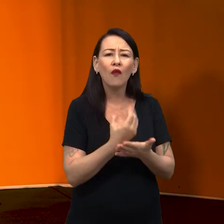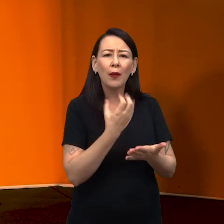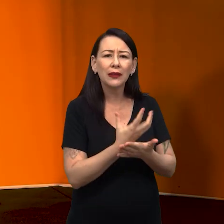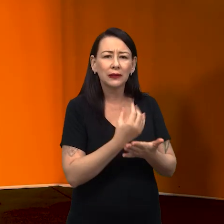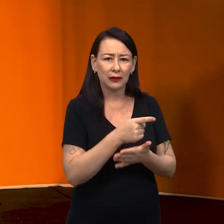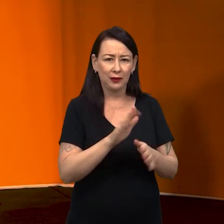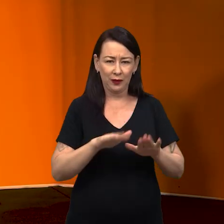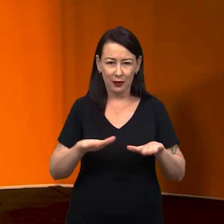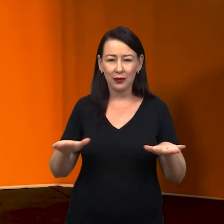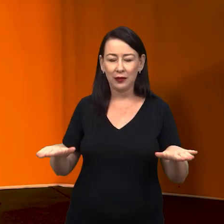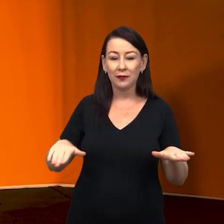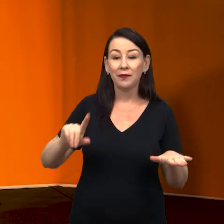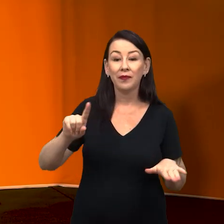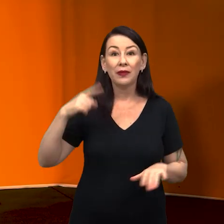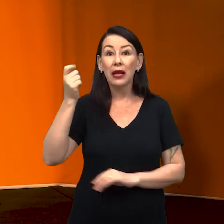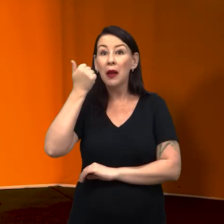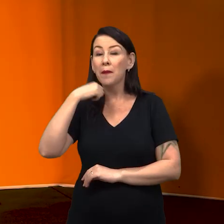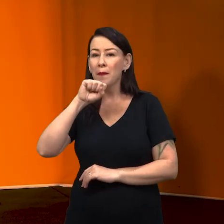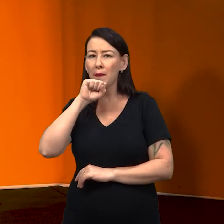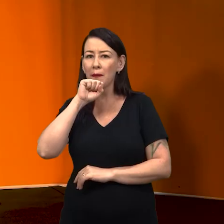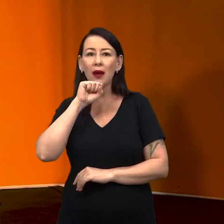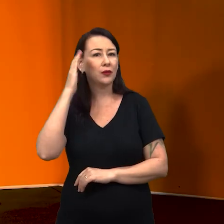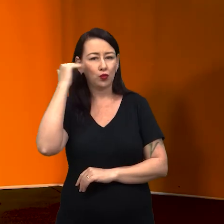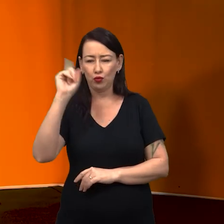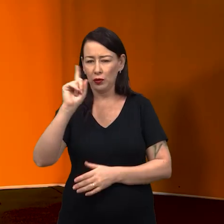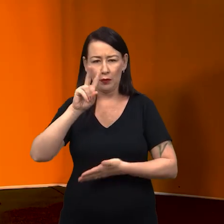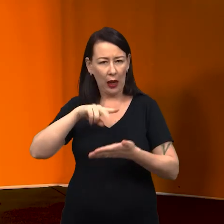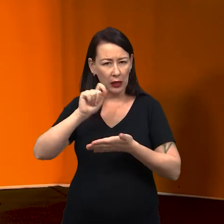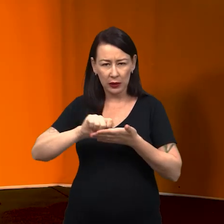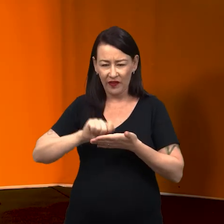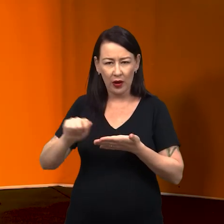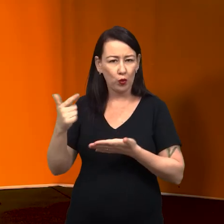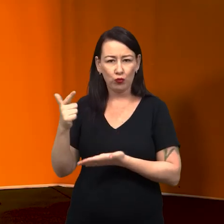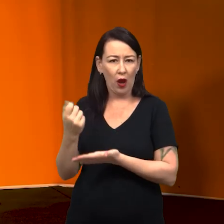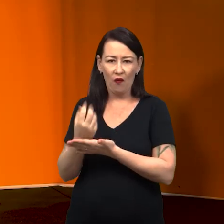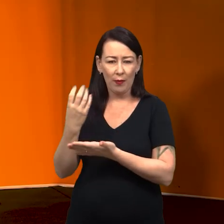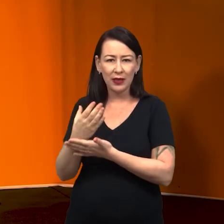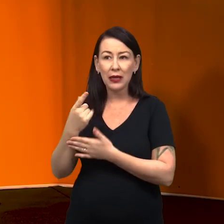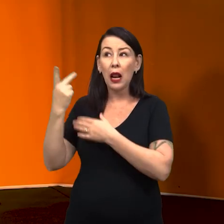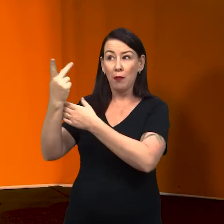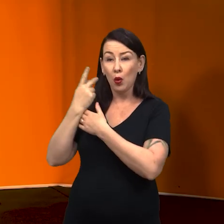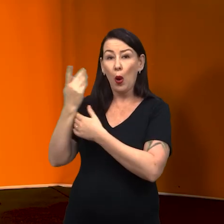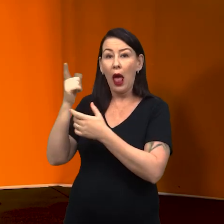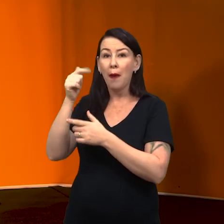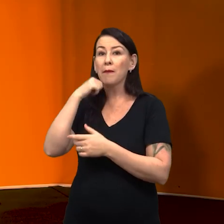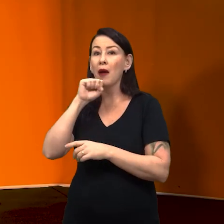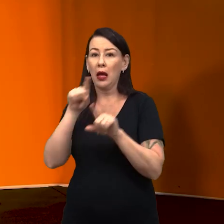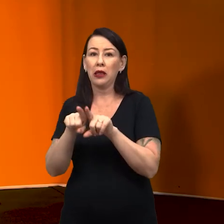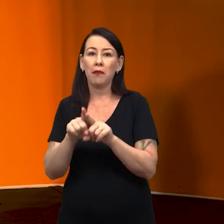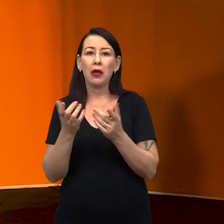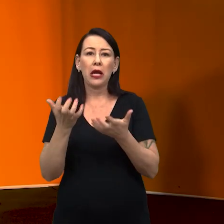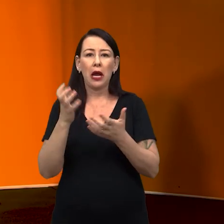as mães, muitas mães não alfabetizadas, me procuraram para aprender a ler. E olha que